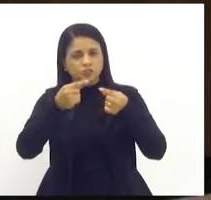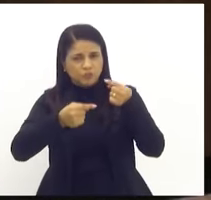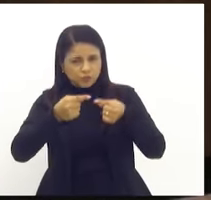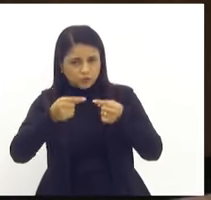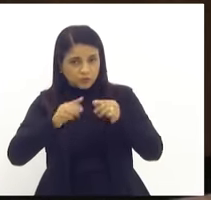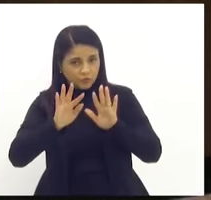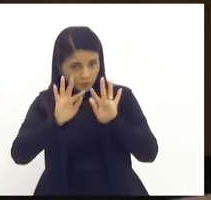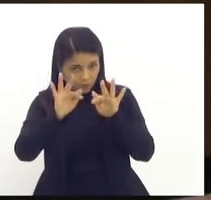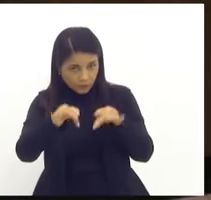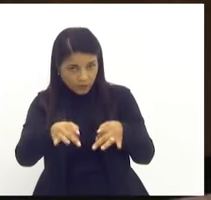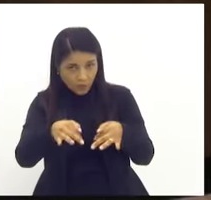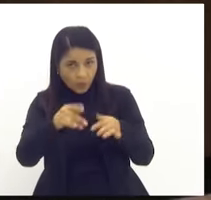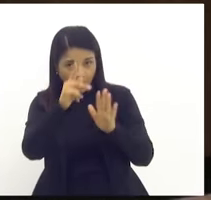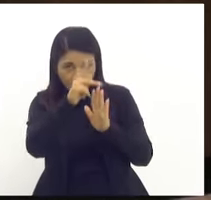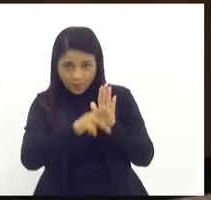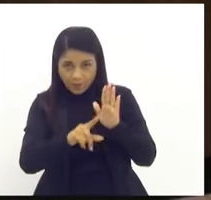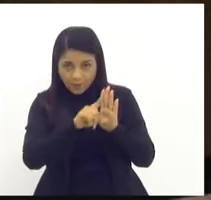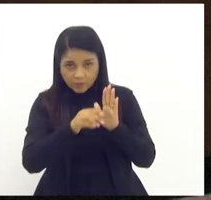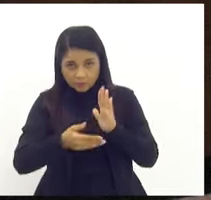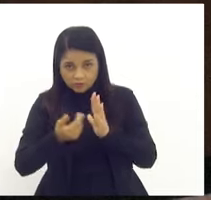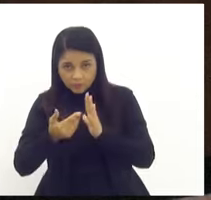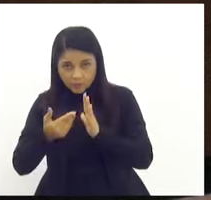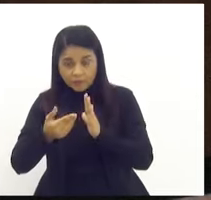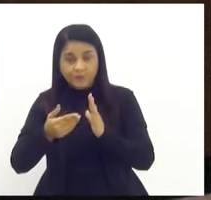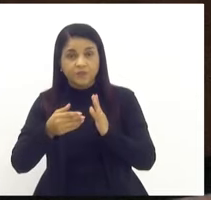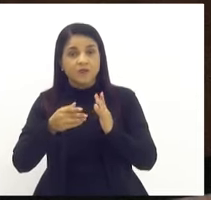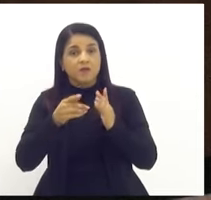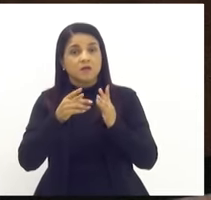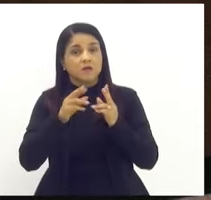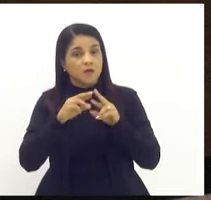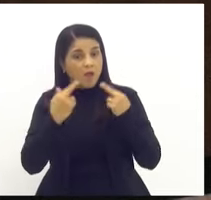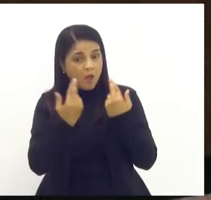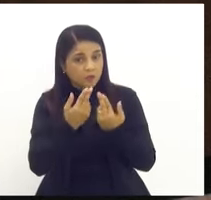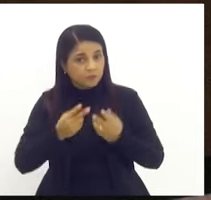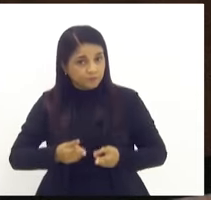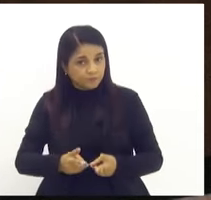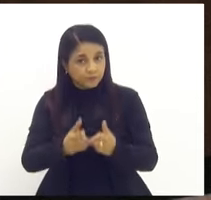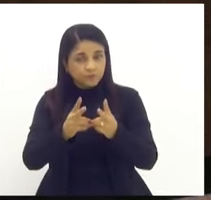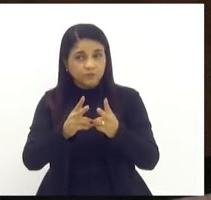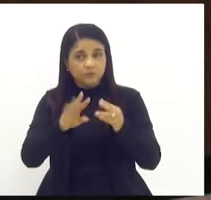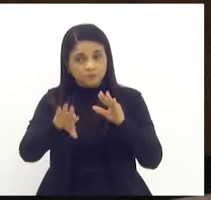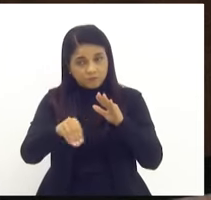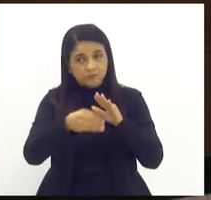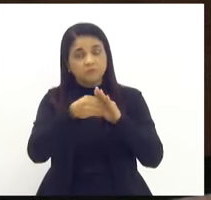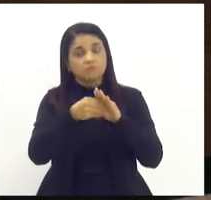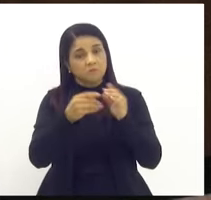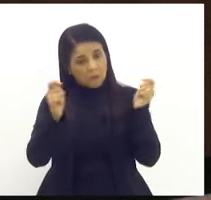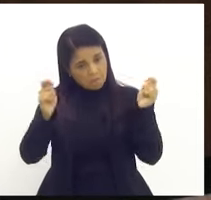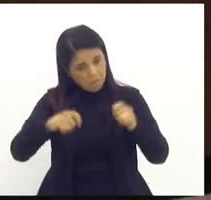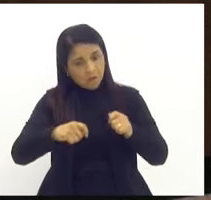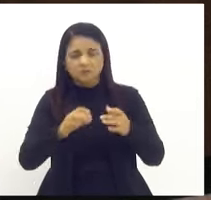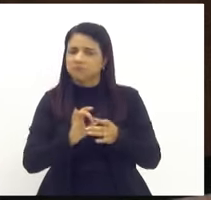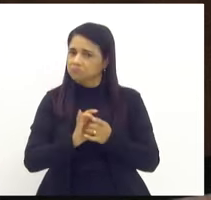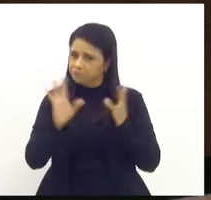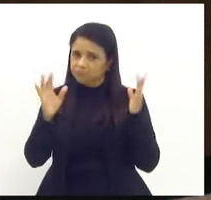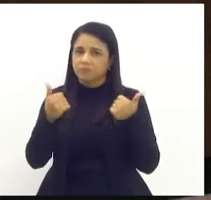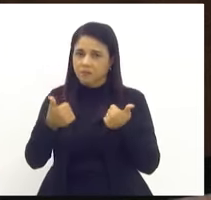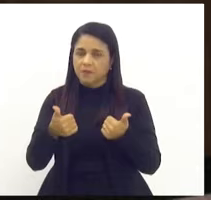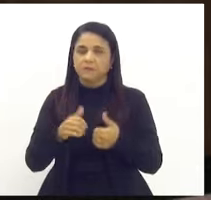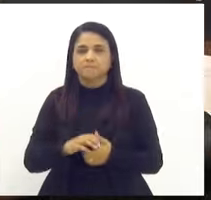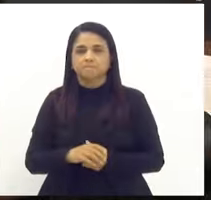final Então as sessões não acabaram para aceitar a emenda até vade